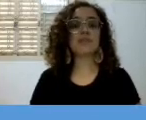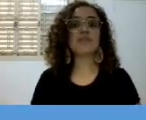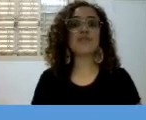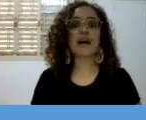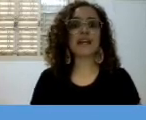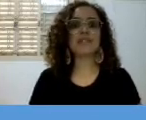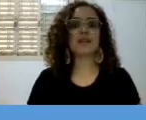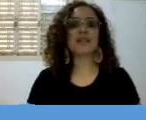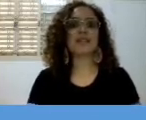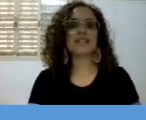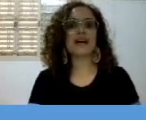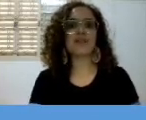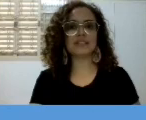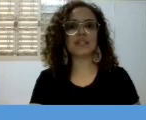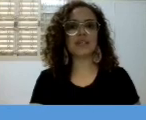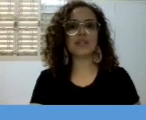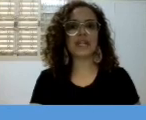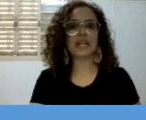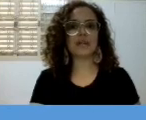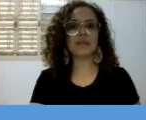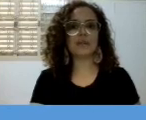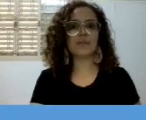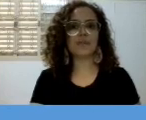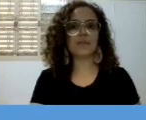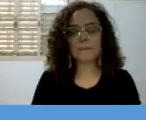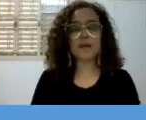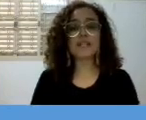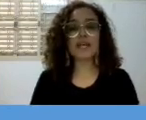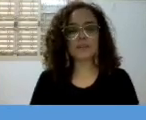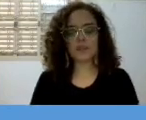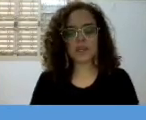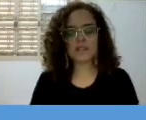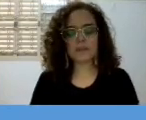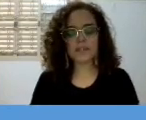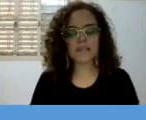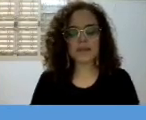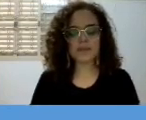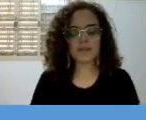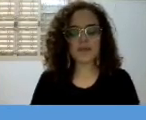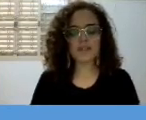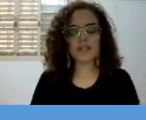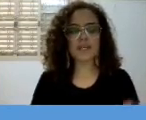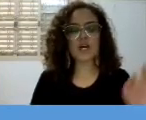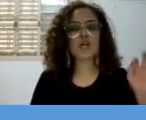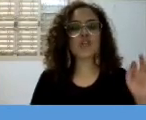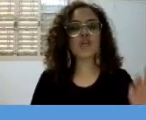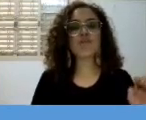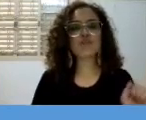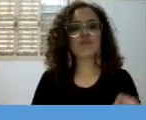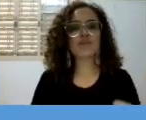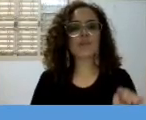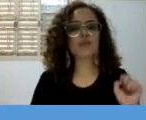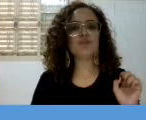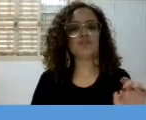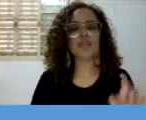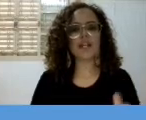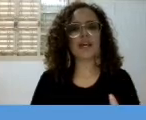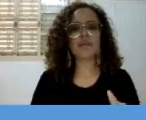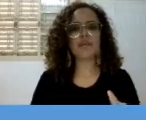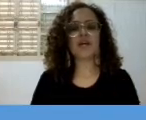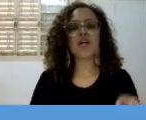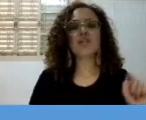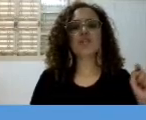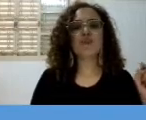Nós conhecemos várias quadrinhas na aula anterior, lembram? Por exemplo, nós aprendemos a quadrinha Chove-Chuva